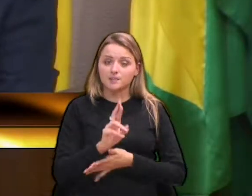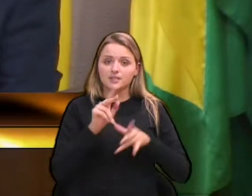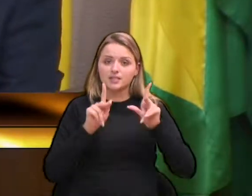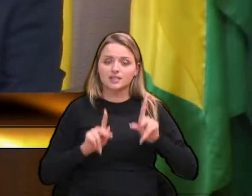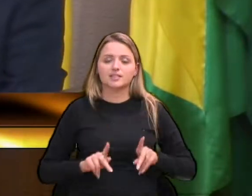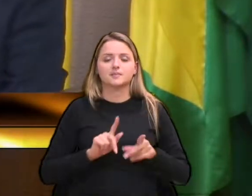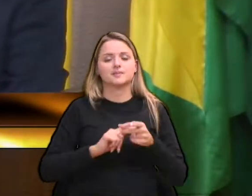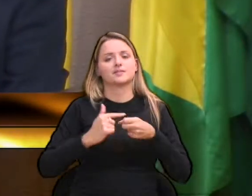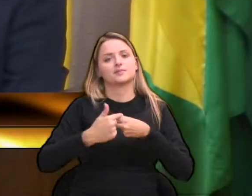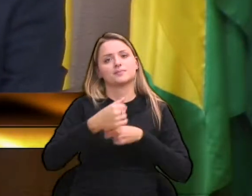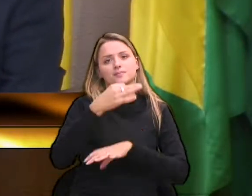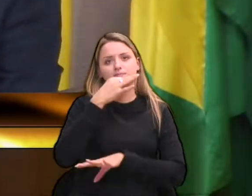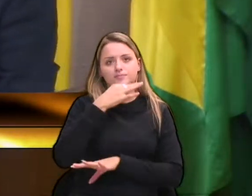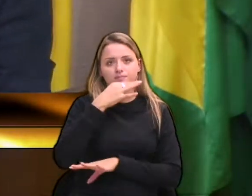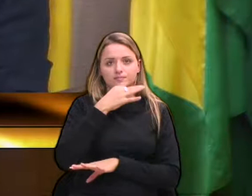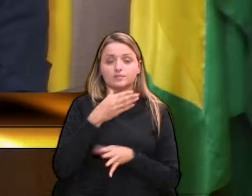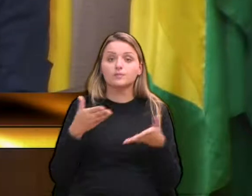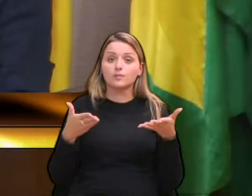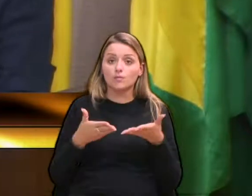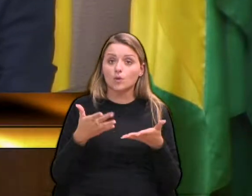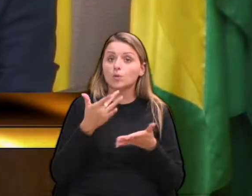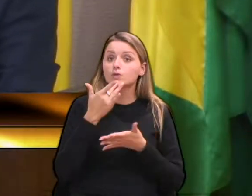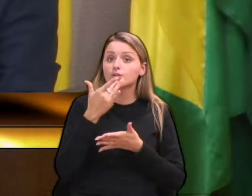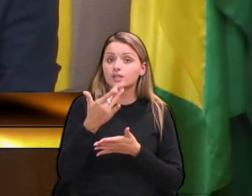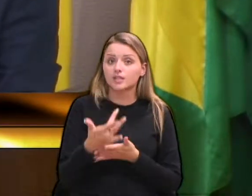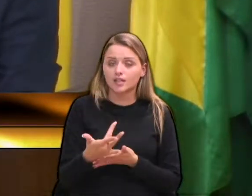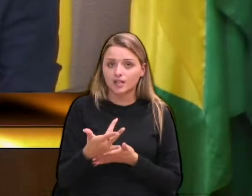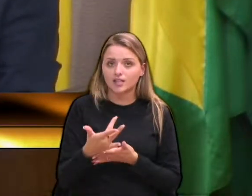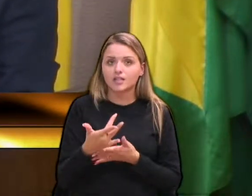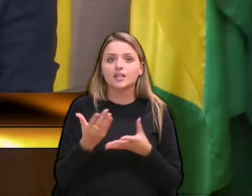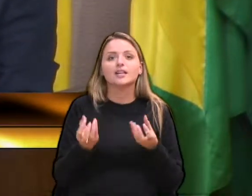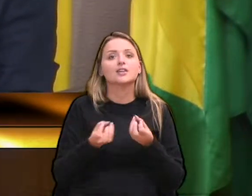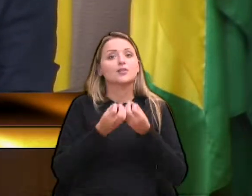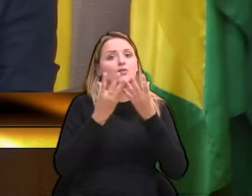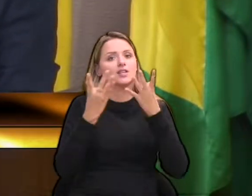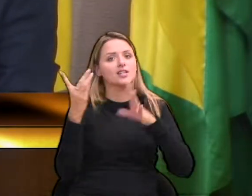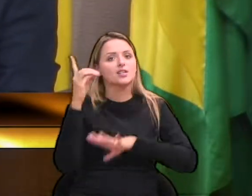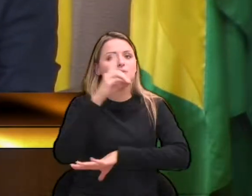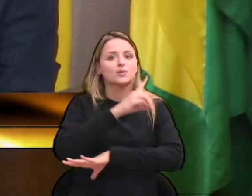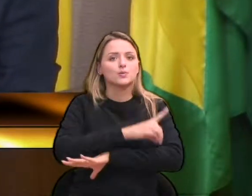caxiense. Nesta tarde em que celebramos o Dia da